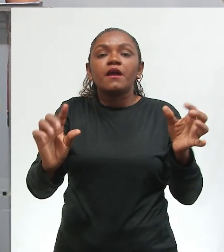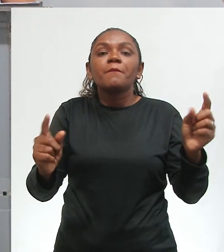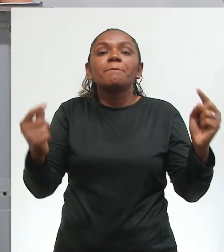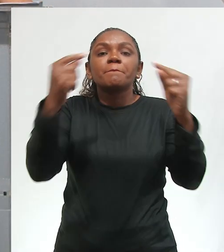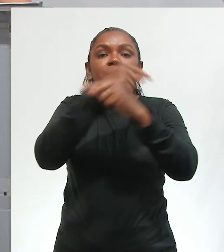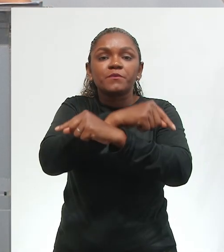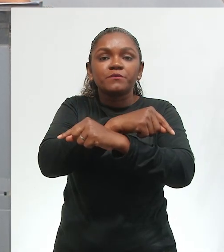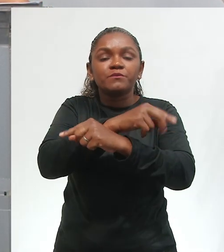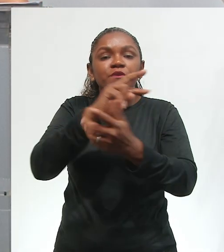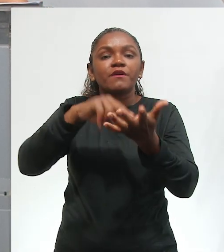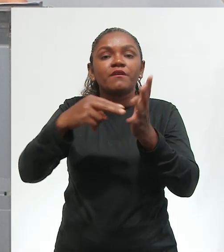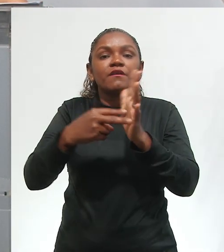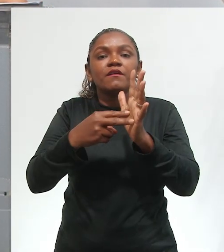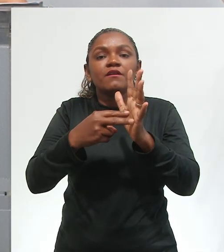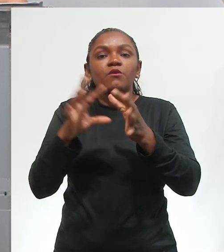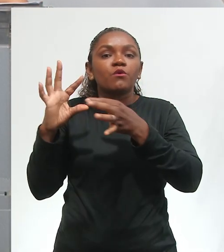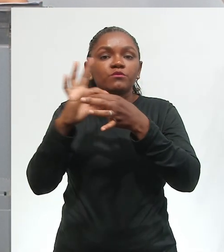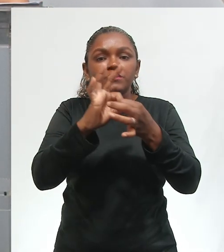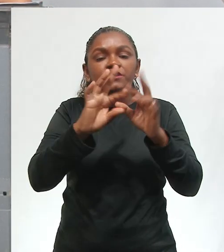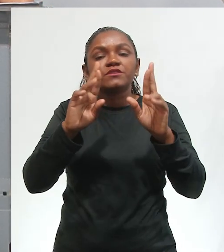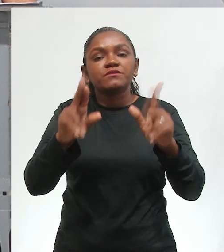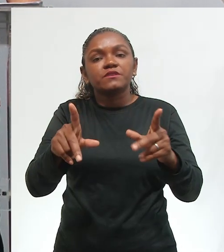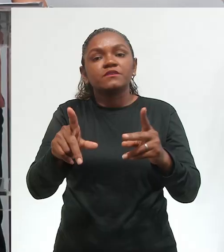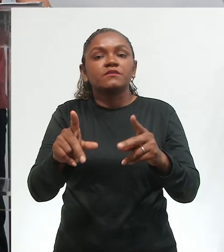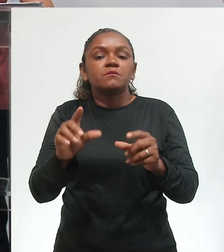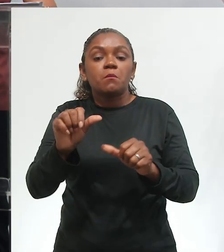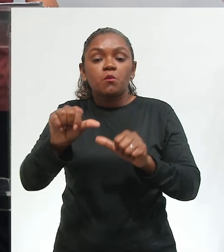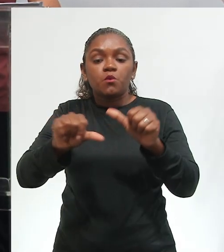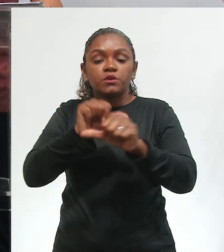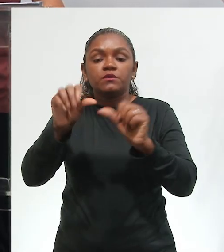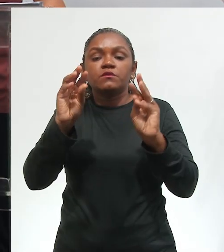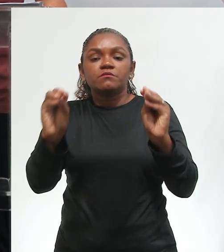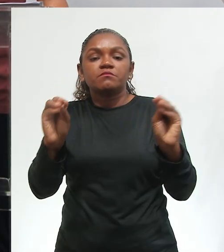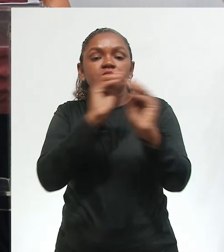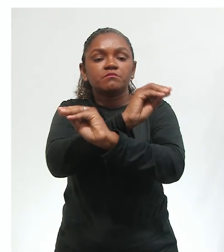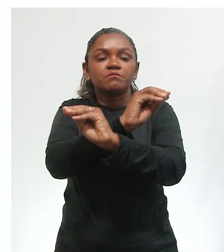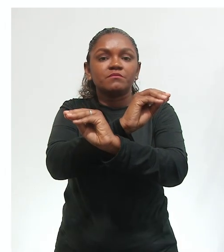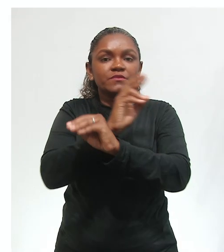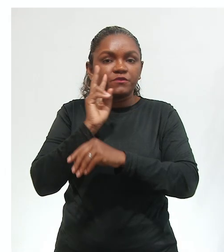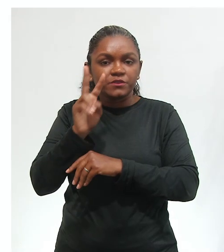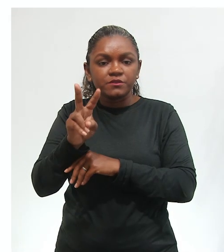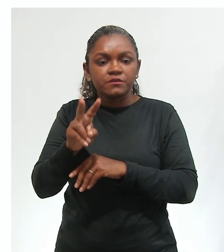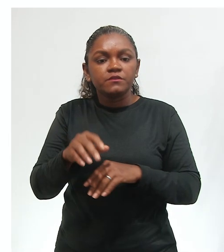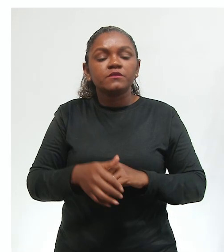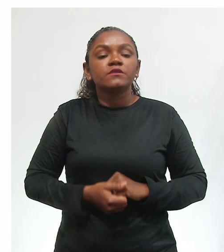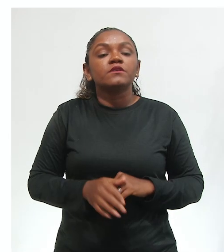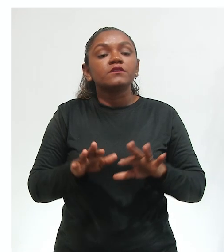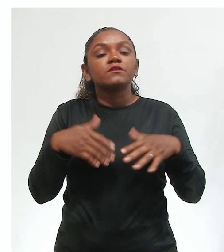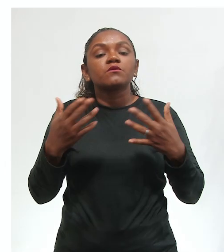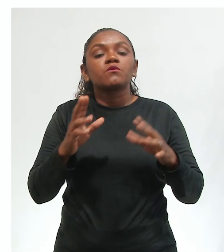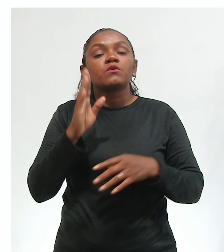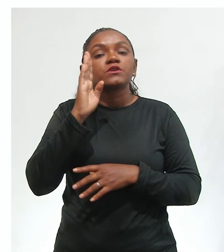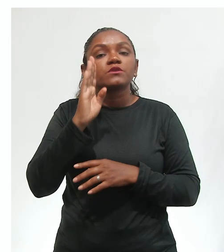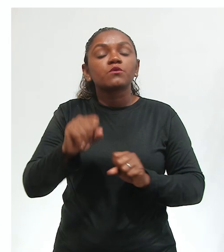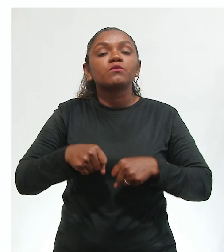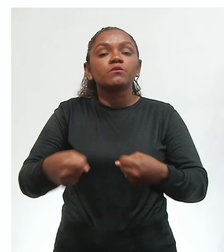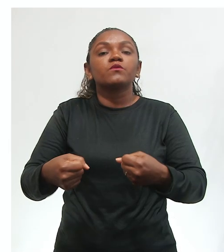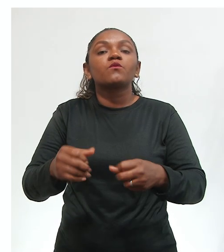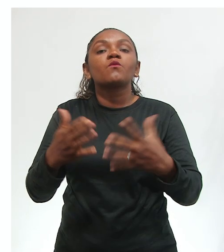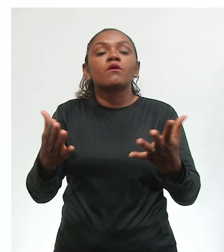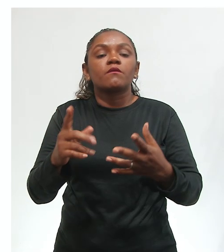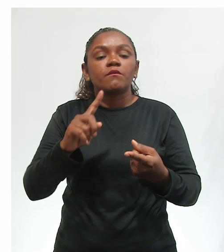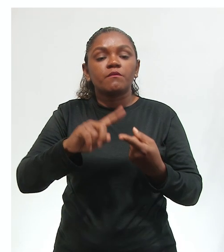número, muda toda a situação matemática que está existindo. Quais são os principais